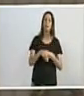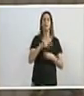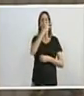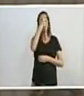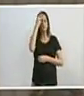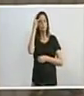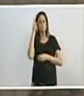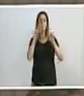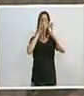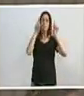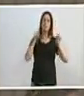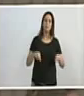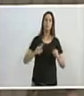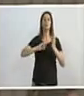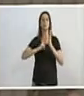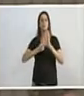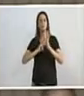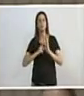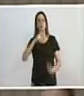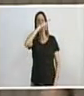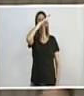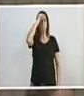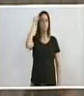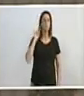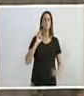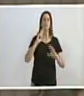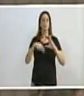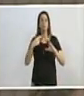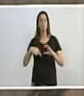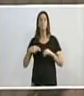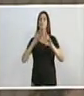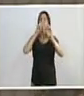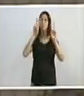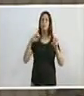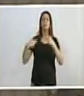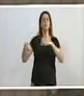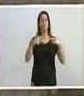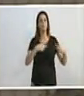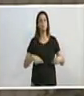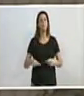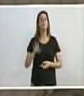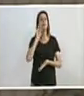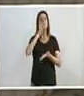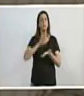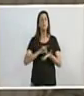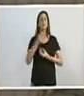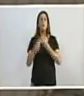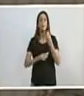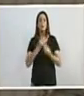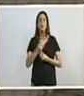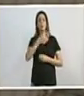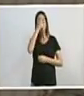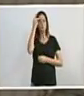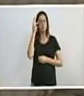servidor, do sindicato, do executivo, do legislativo, para discutir a verdadeira participação dos